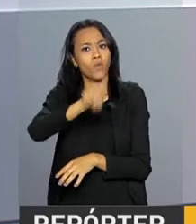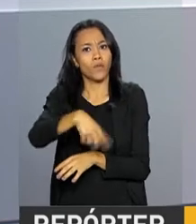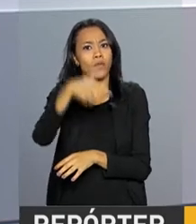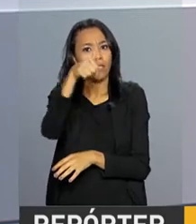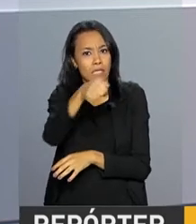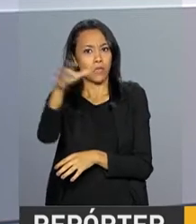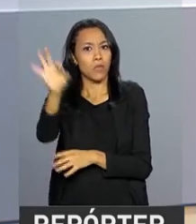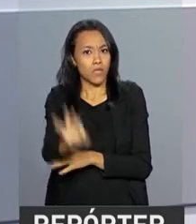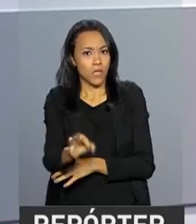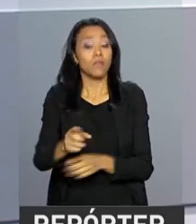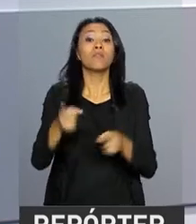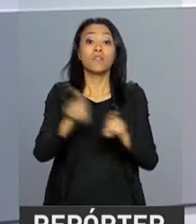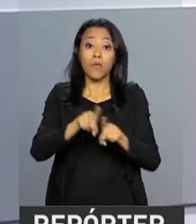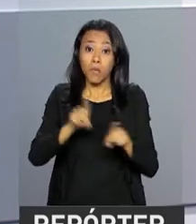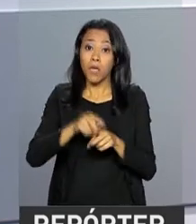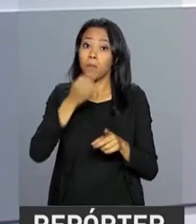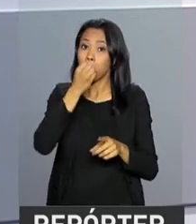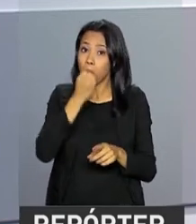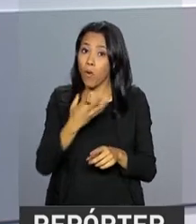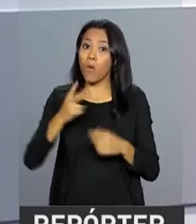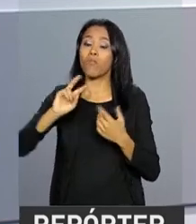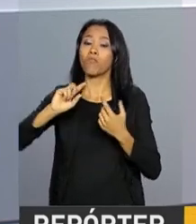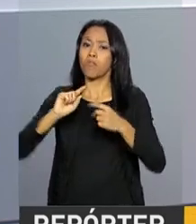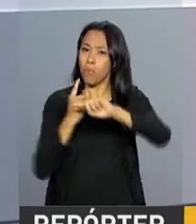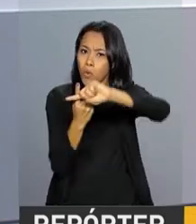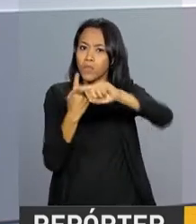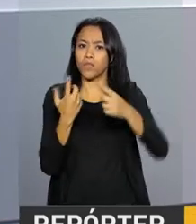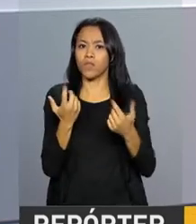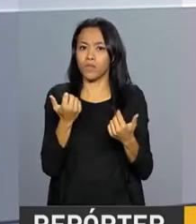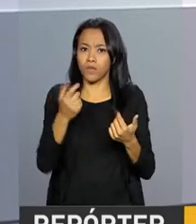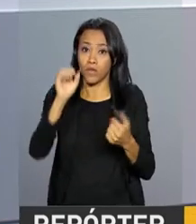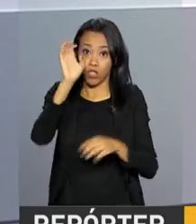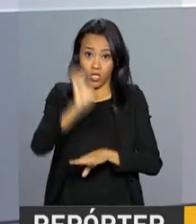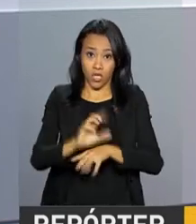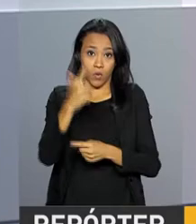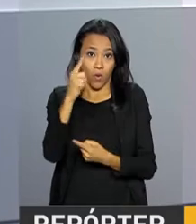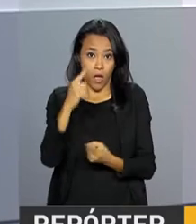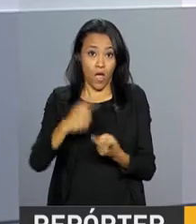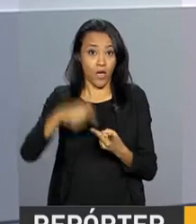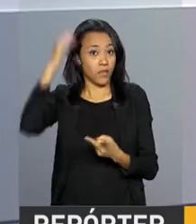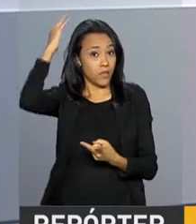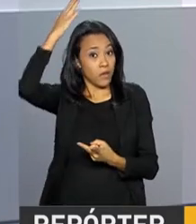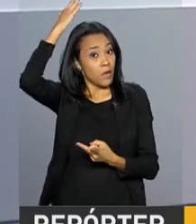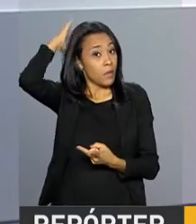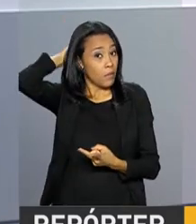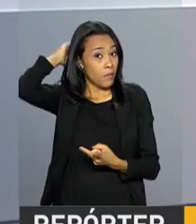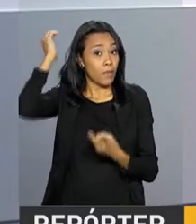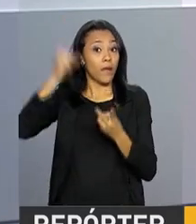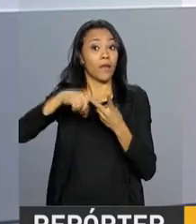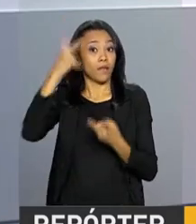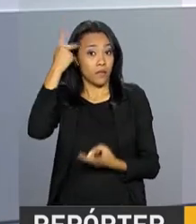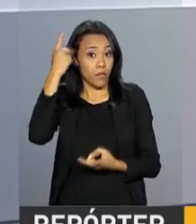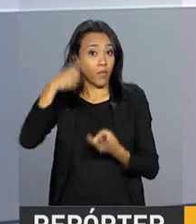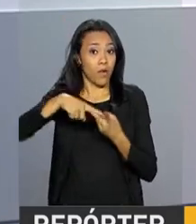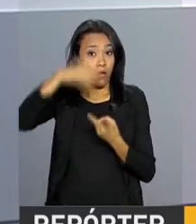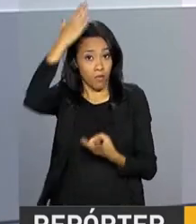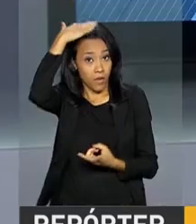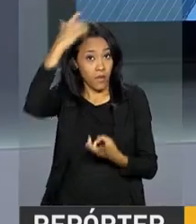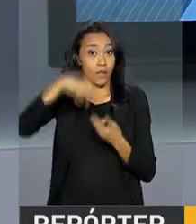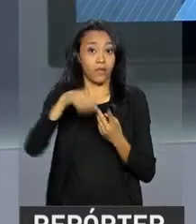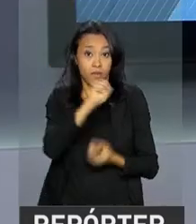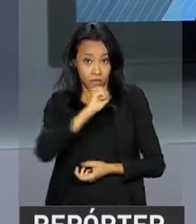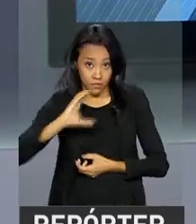também tiveram resultados positivos de agosto para setembro goiás pará são paulo paraná e santa catarina